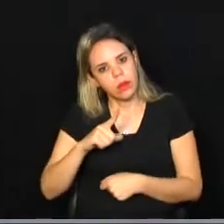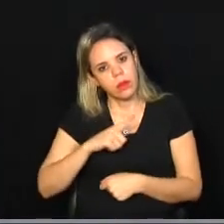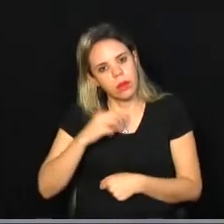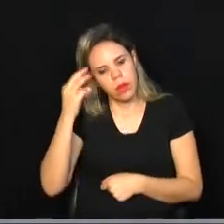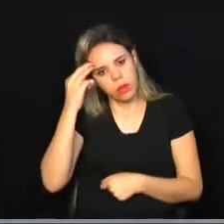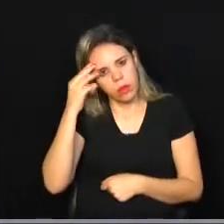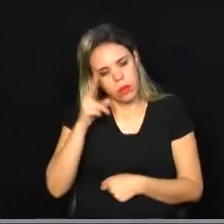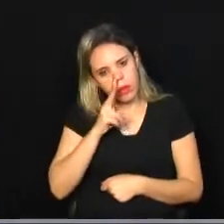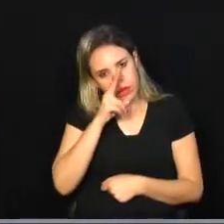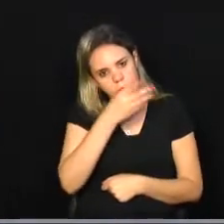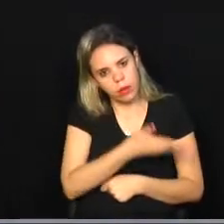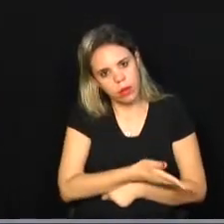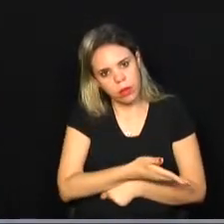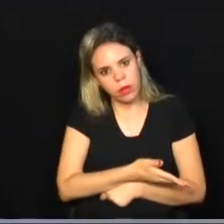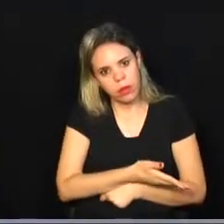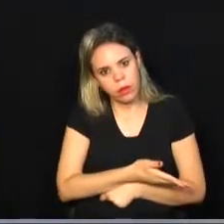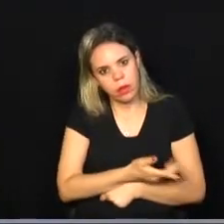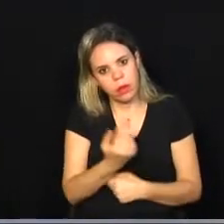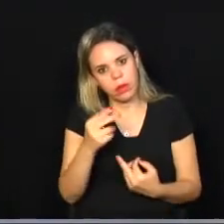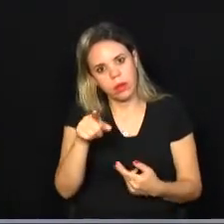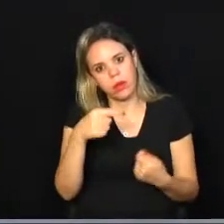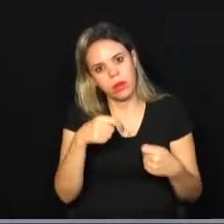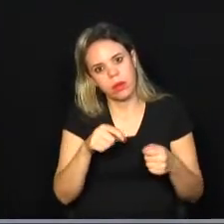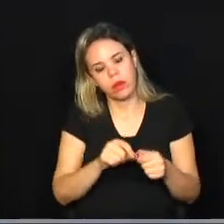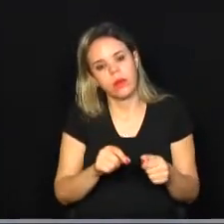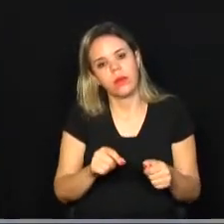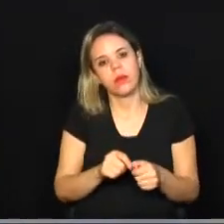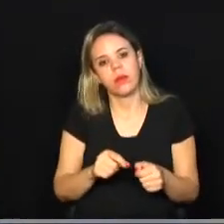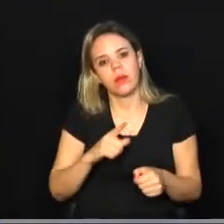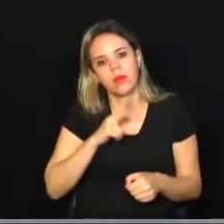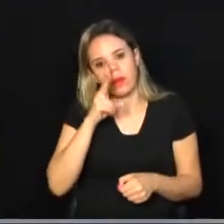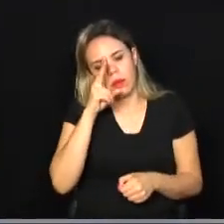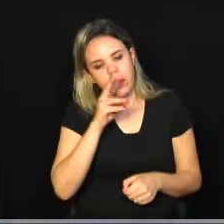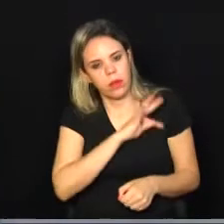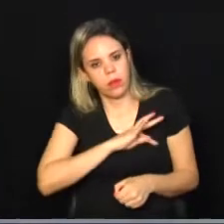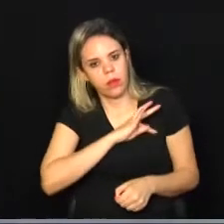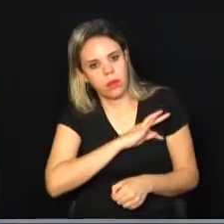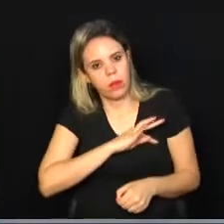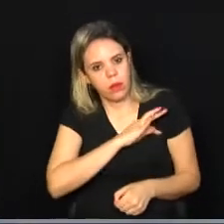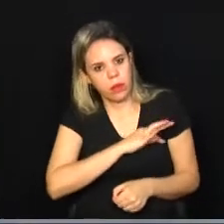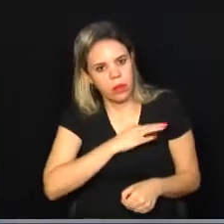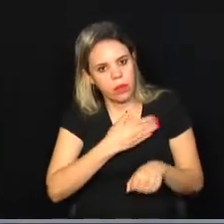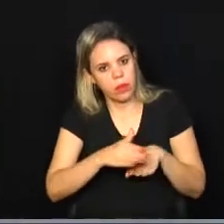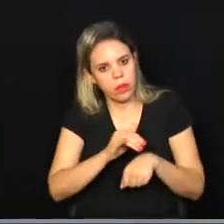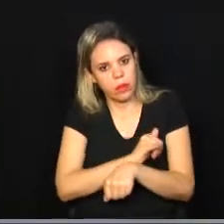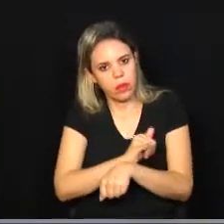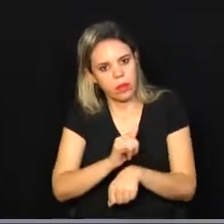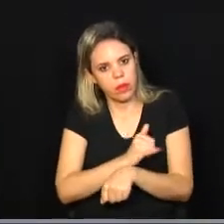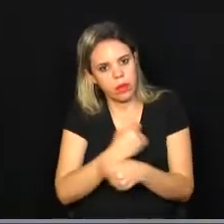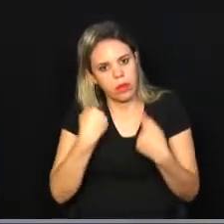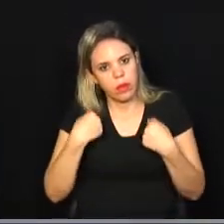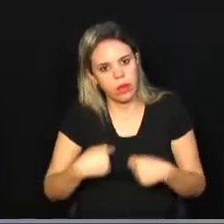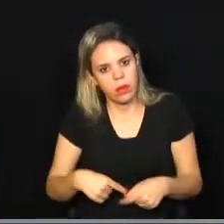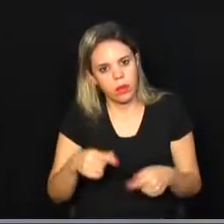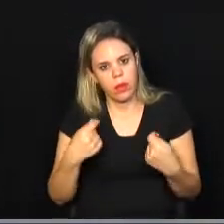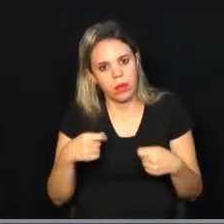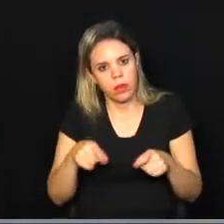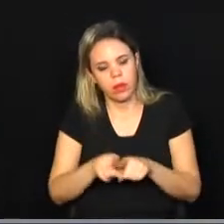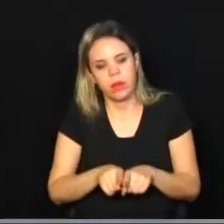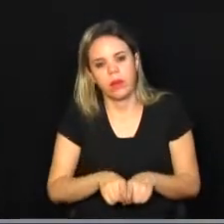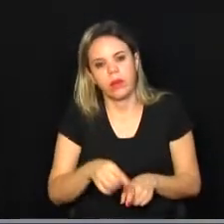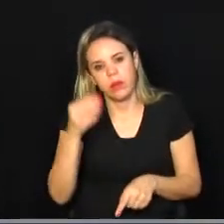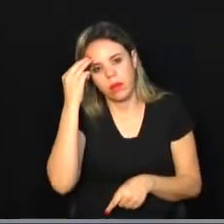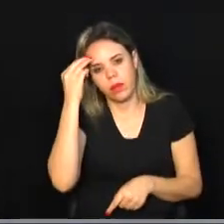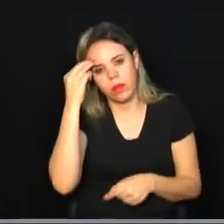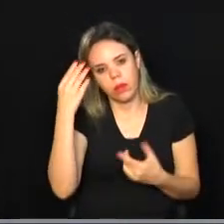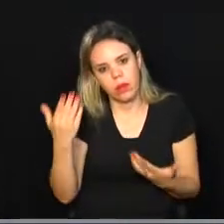mentalmente forte. Então, assim como você precisa ter forças técnicas, táticas, físicas, você precisa ter força mental.